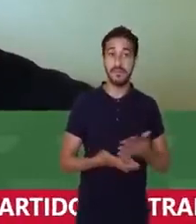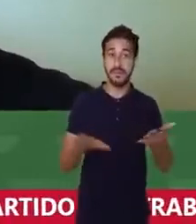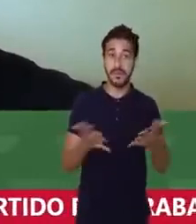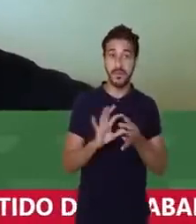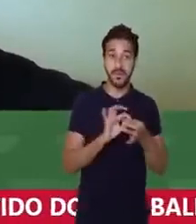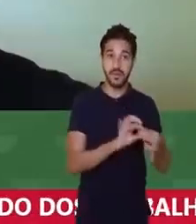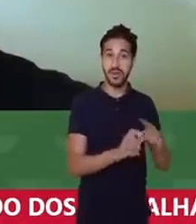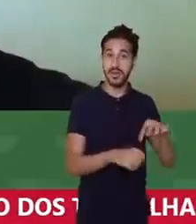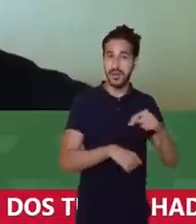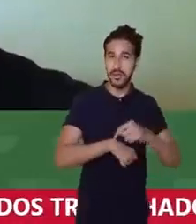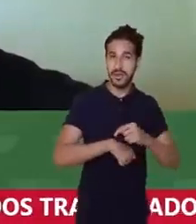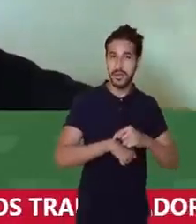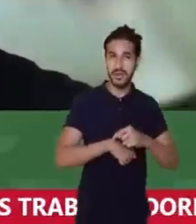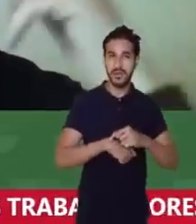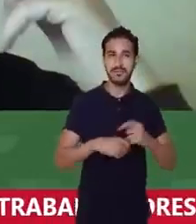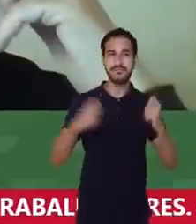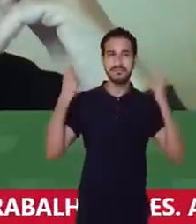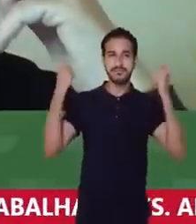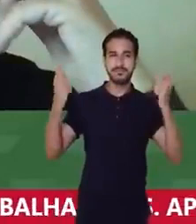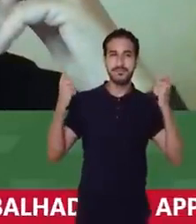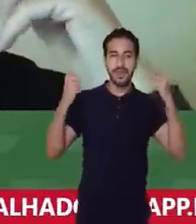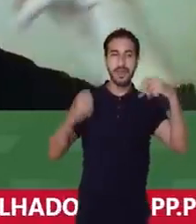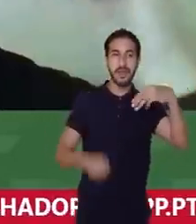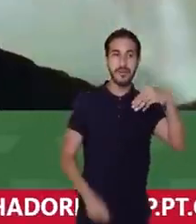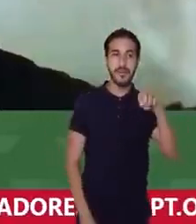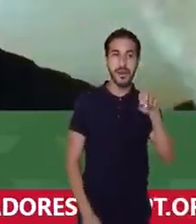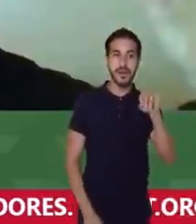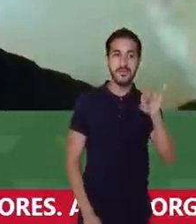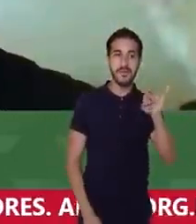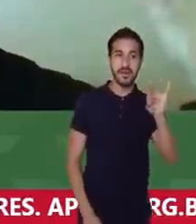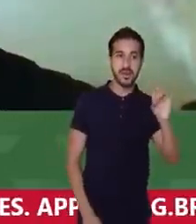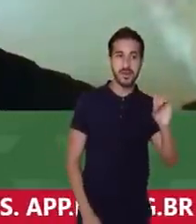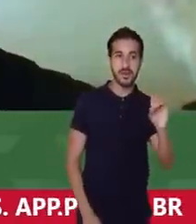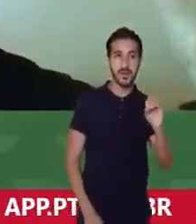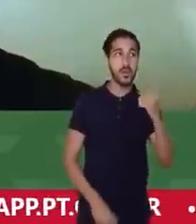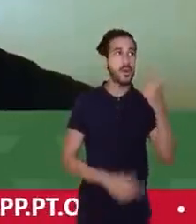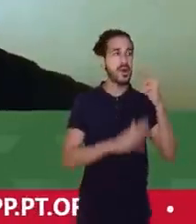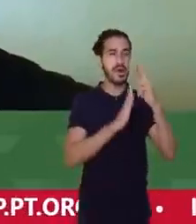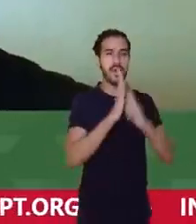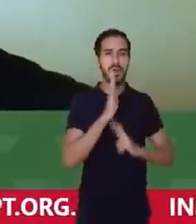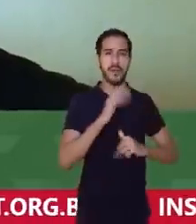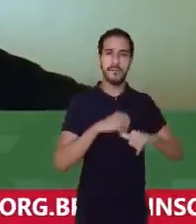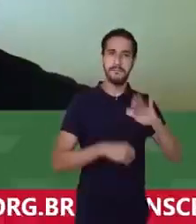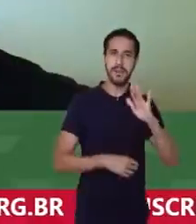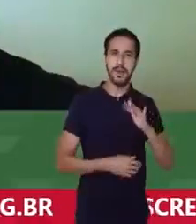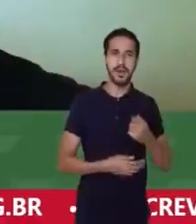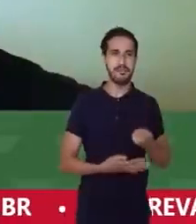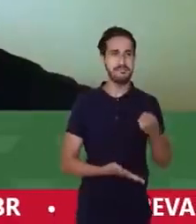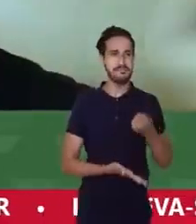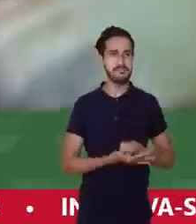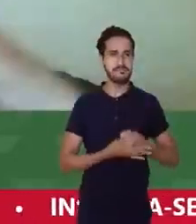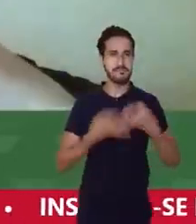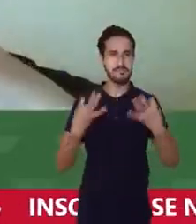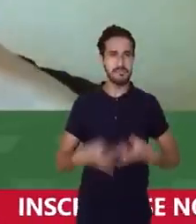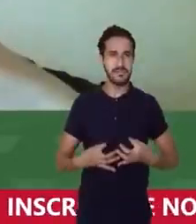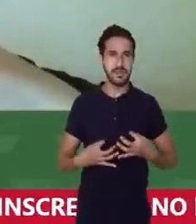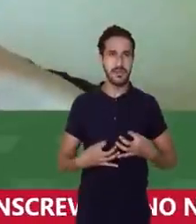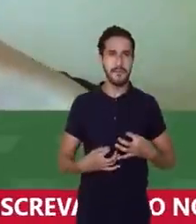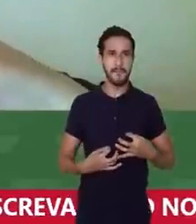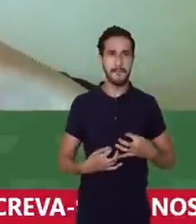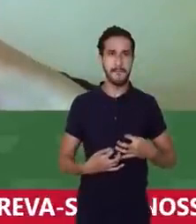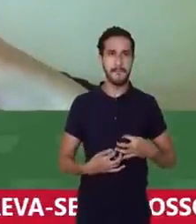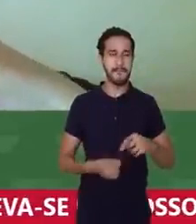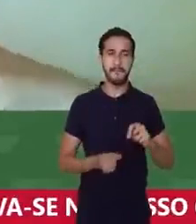Atualmente eles estão na fase do manifesto, né, nenhuma outra medida mais consistente